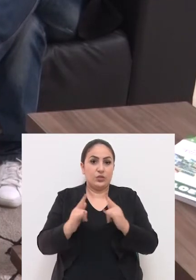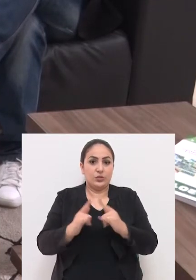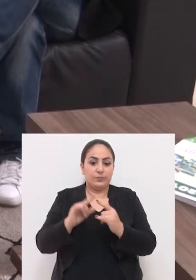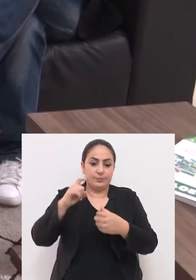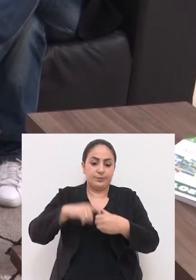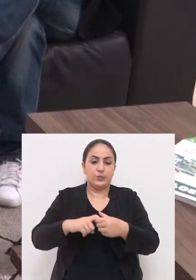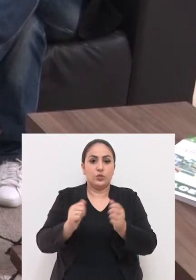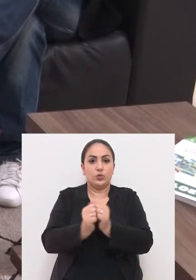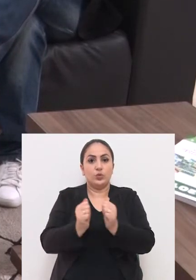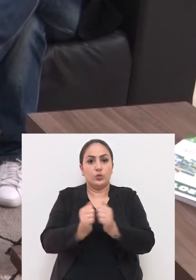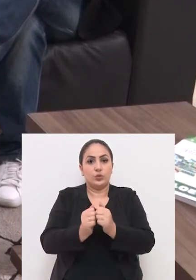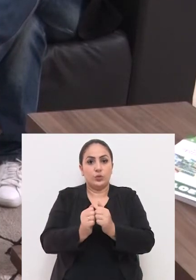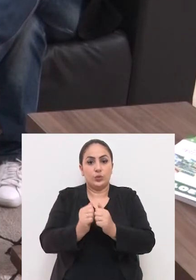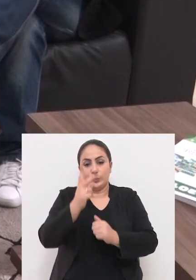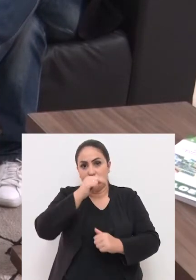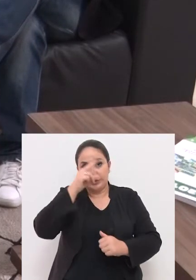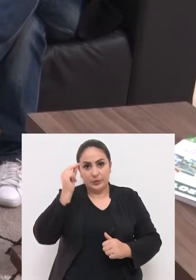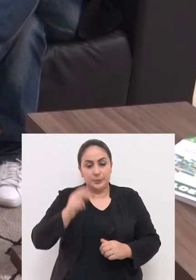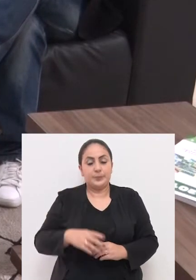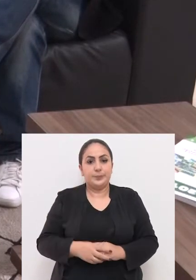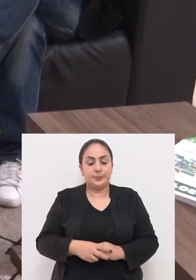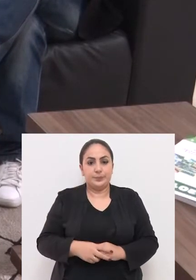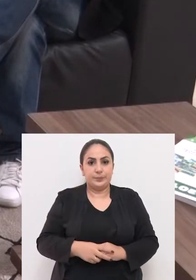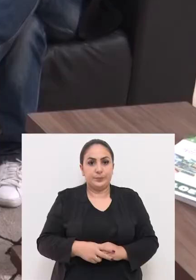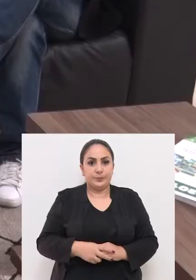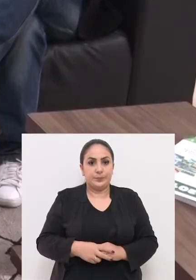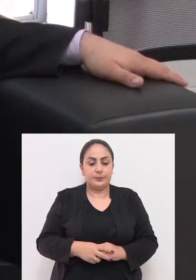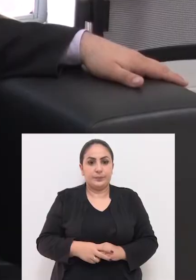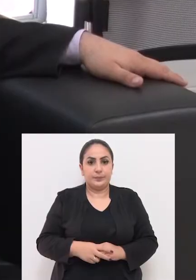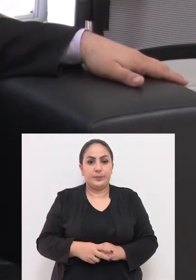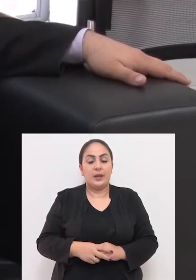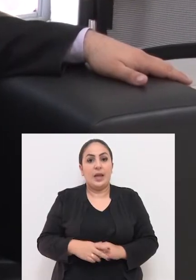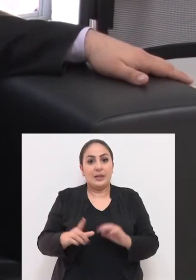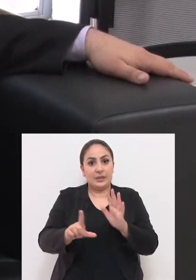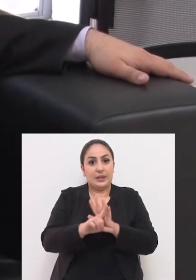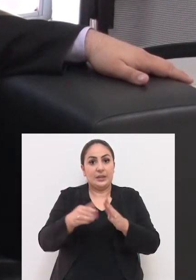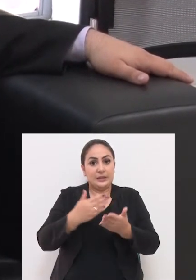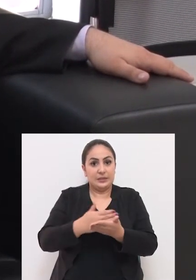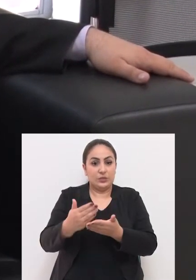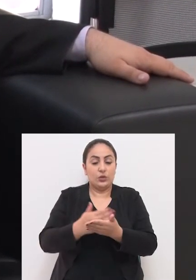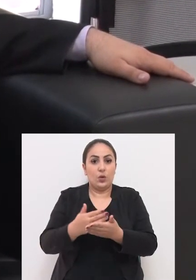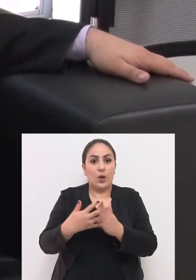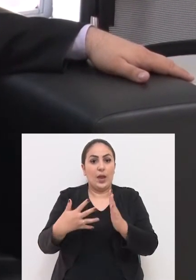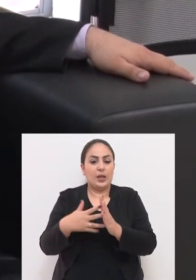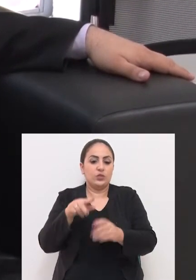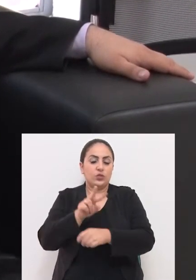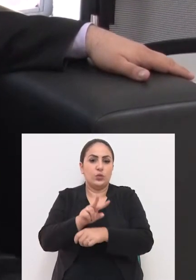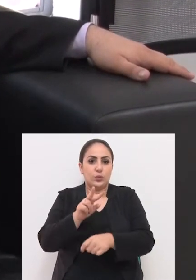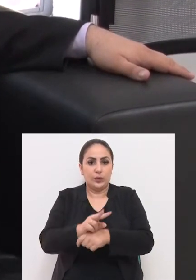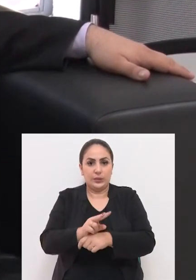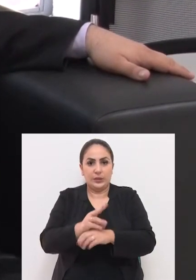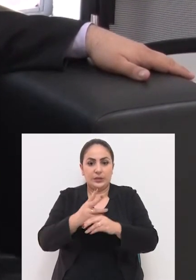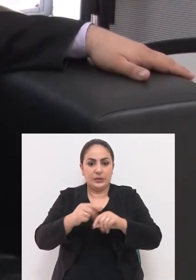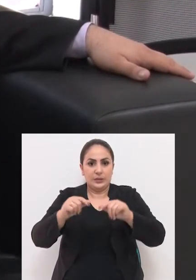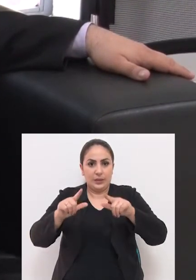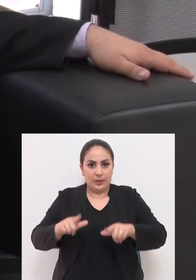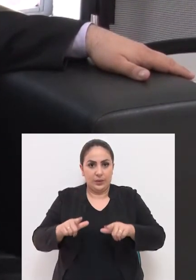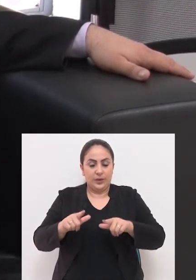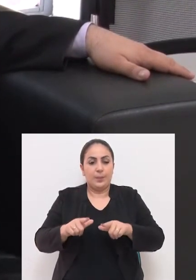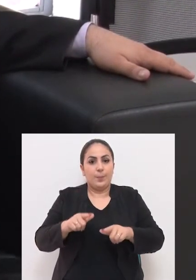a instituição a firmar um convênio com o Executivo. A lei deu origem ao programa Redes de